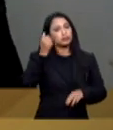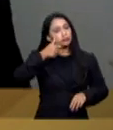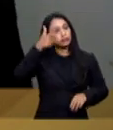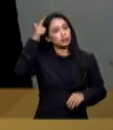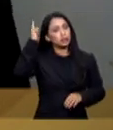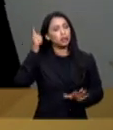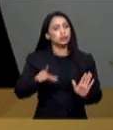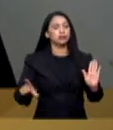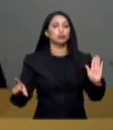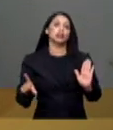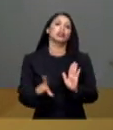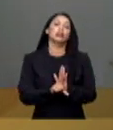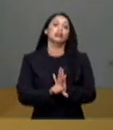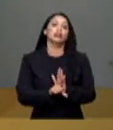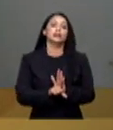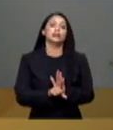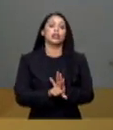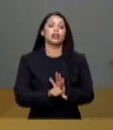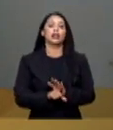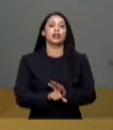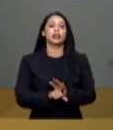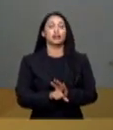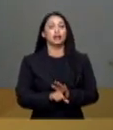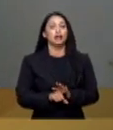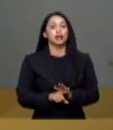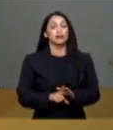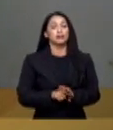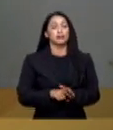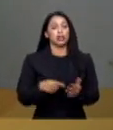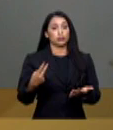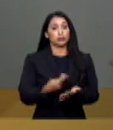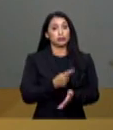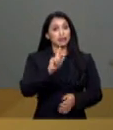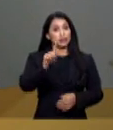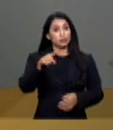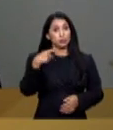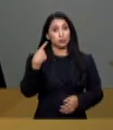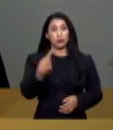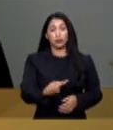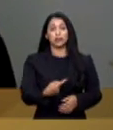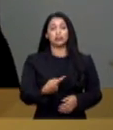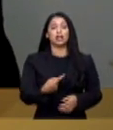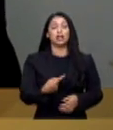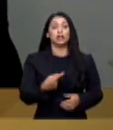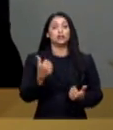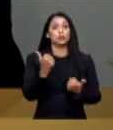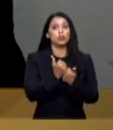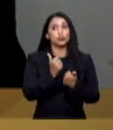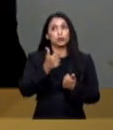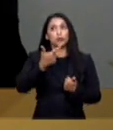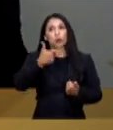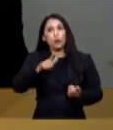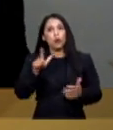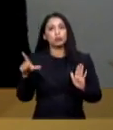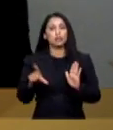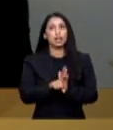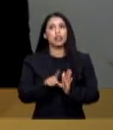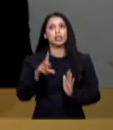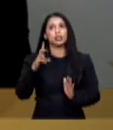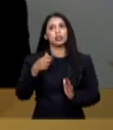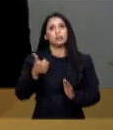que esta lei sucede uma outra que era de décadas atrás, da década de 50,